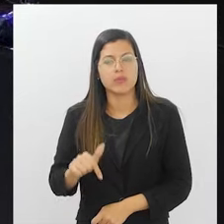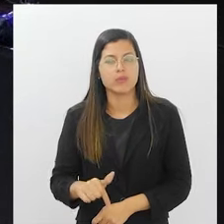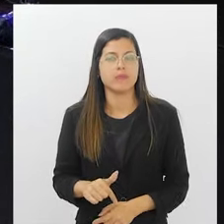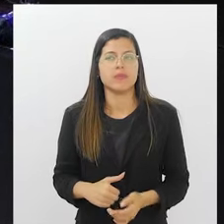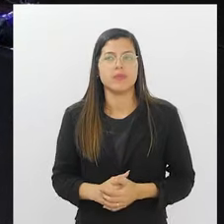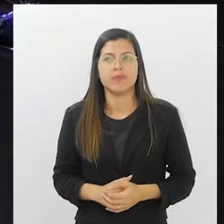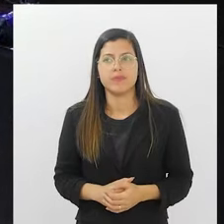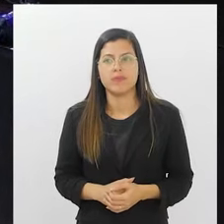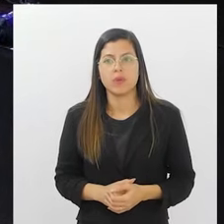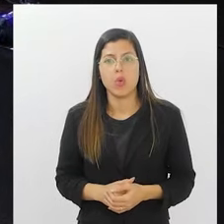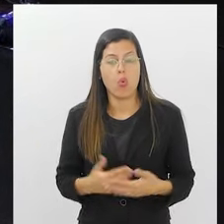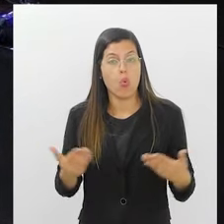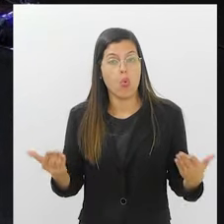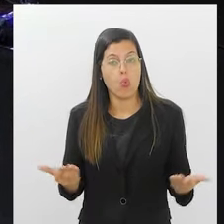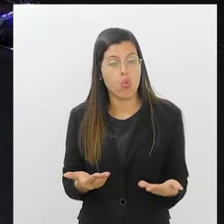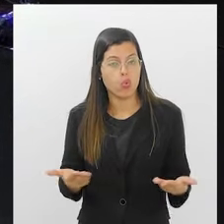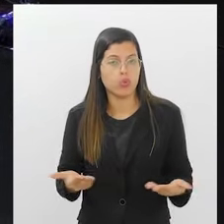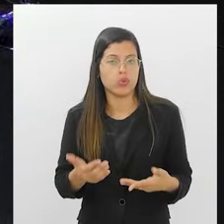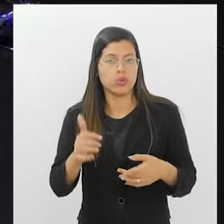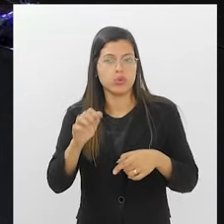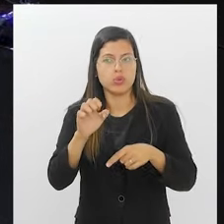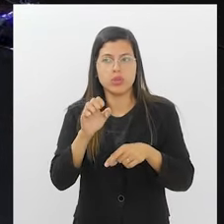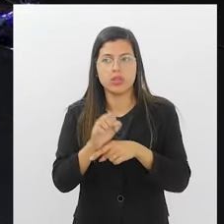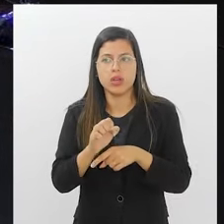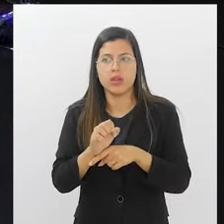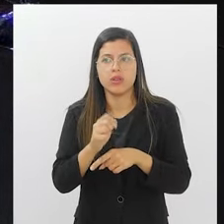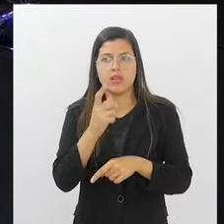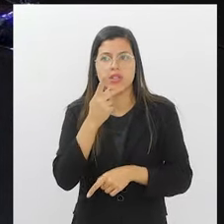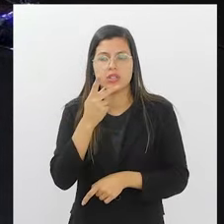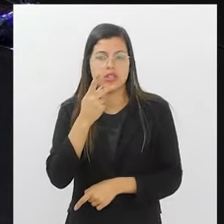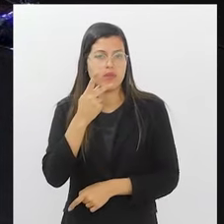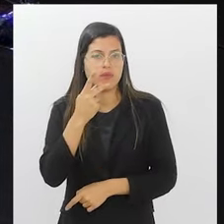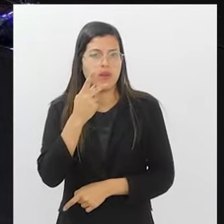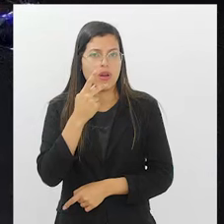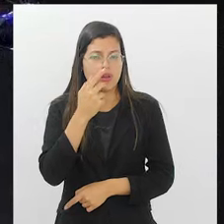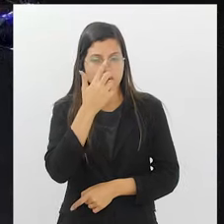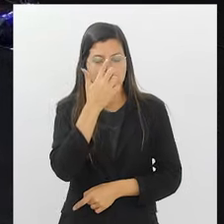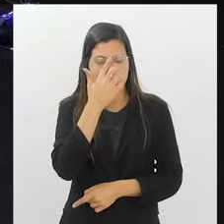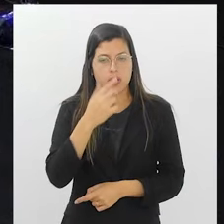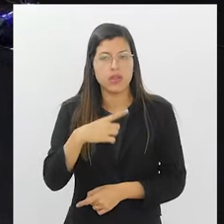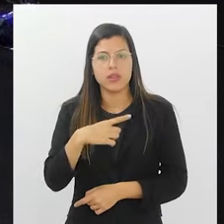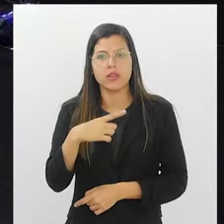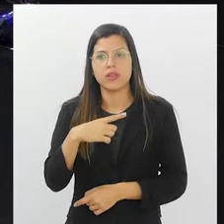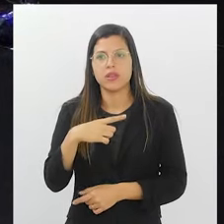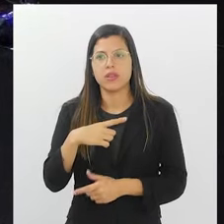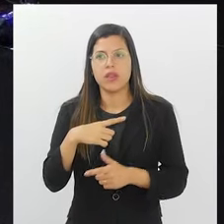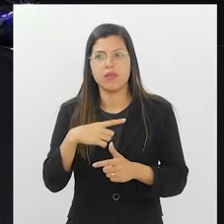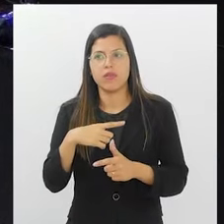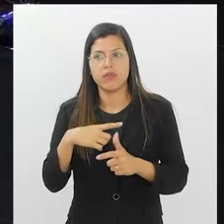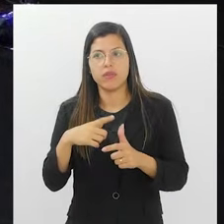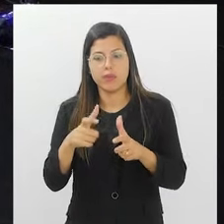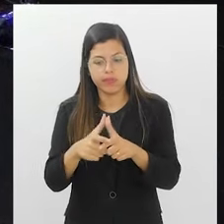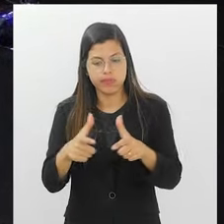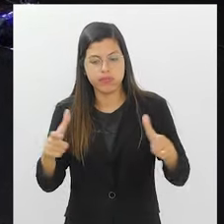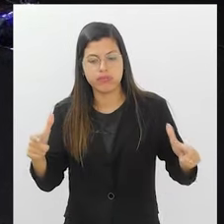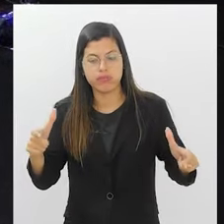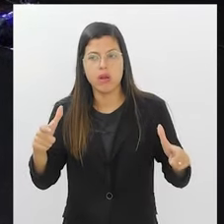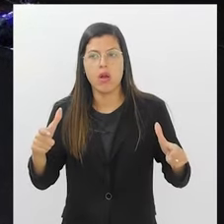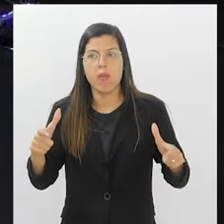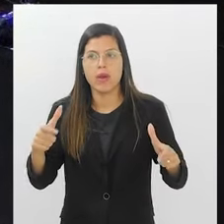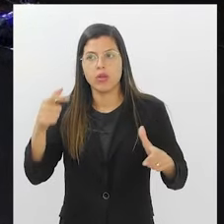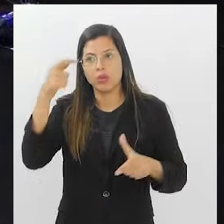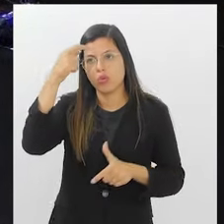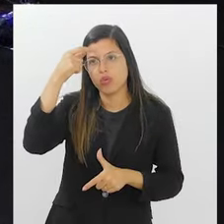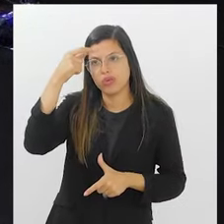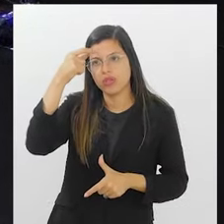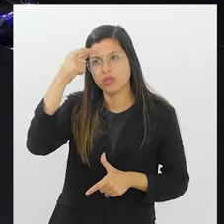pessoas, onde está hoje no estado, né, como a gente fala, né, o aumento que teve, não foi um aumento, foi a conscientização da